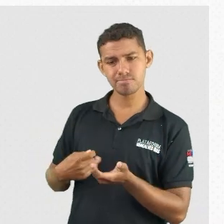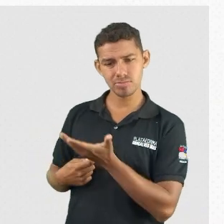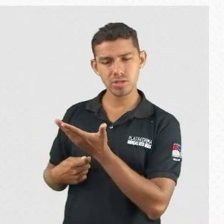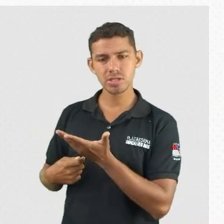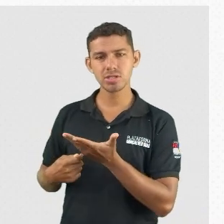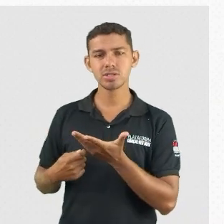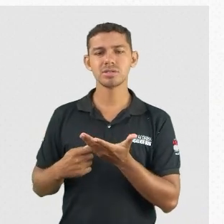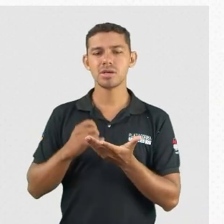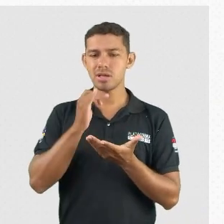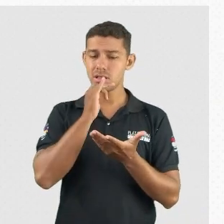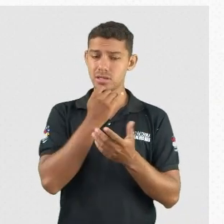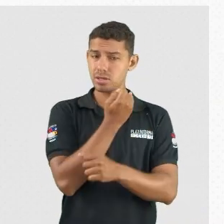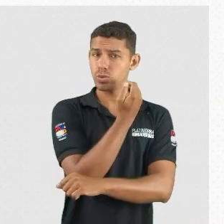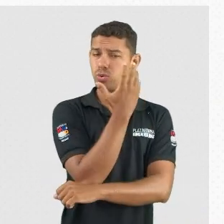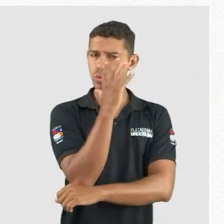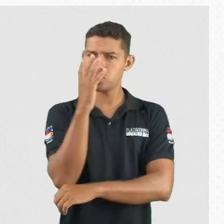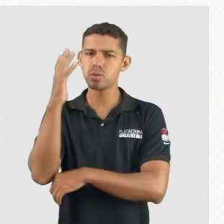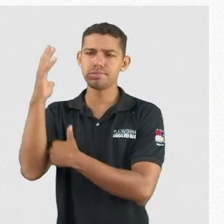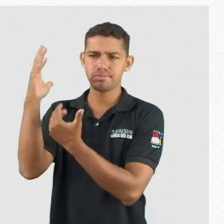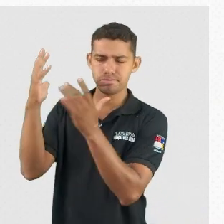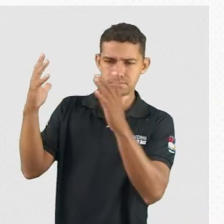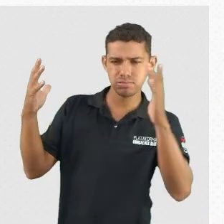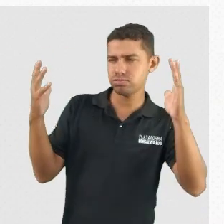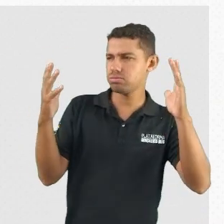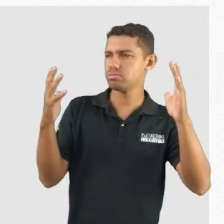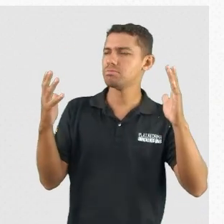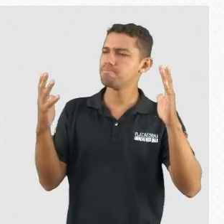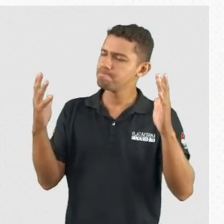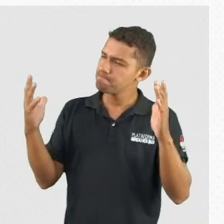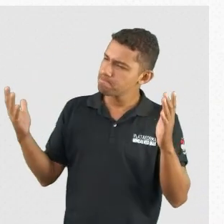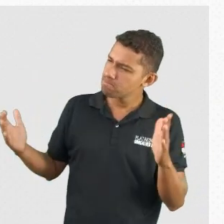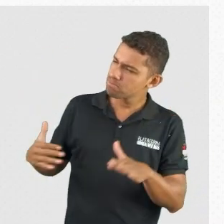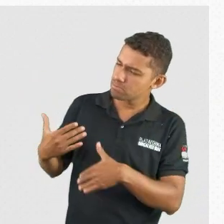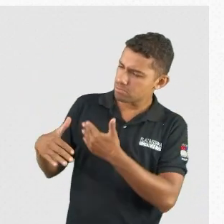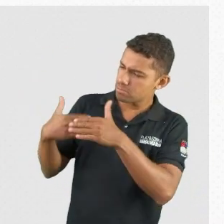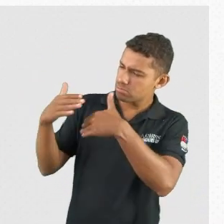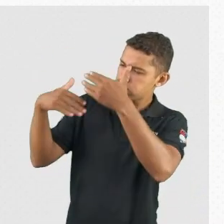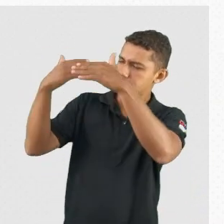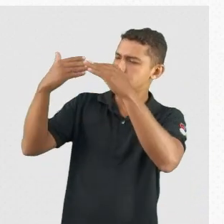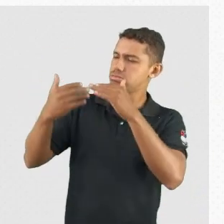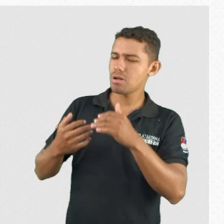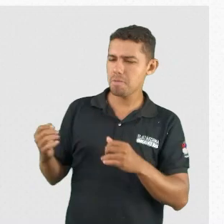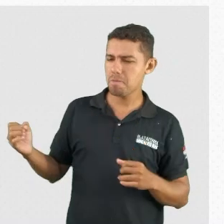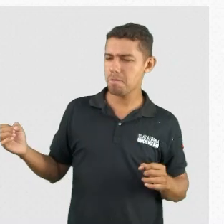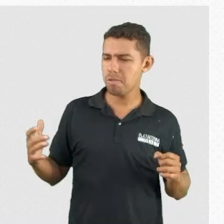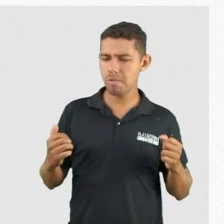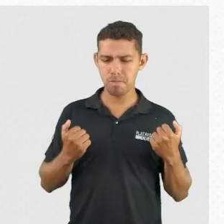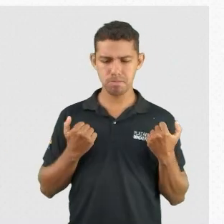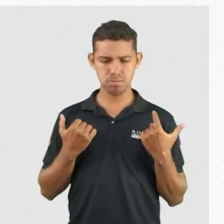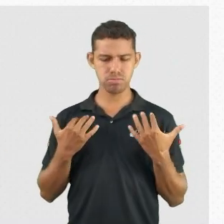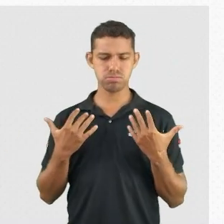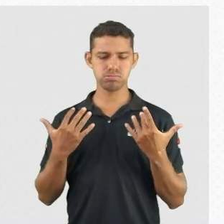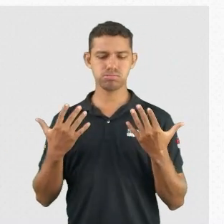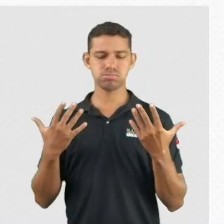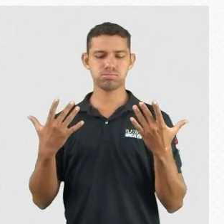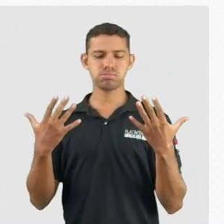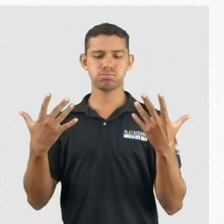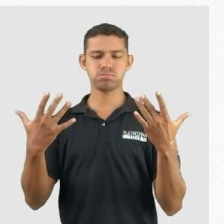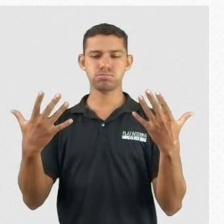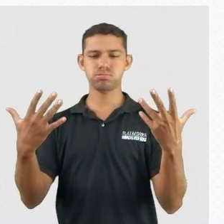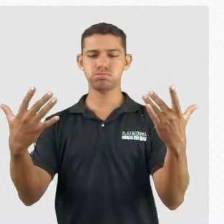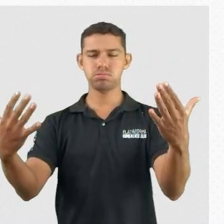dessa natureza de uma maneira que ela possa ainda ser renovada, que ela possa ainda ter essa